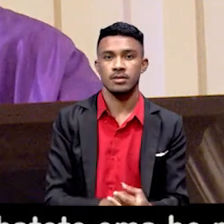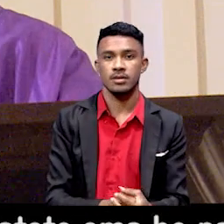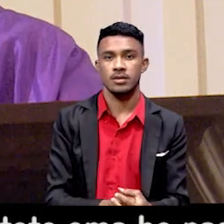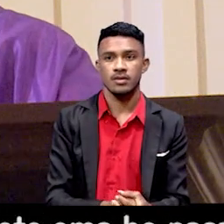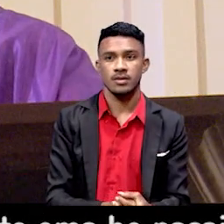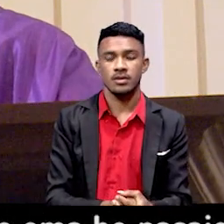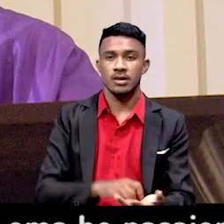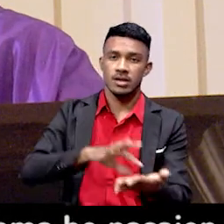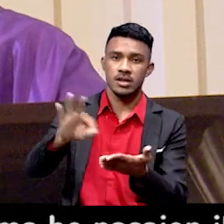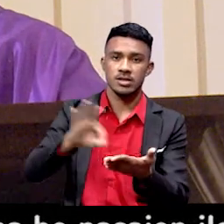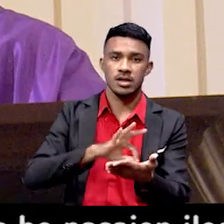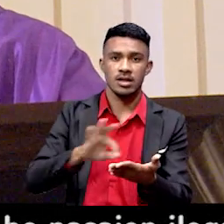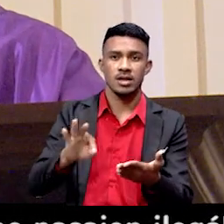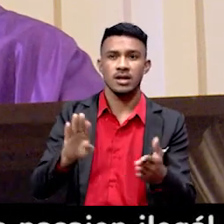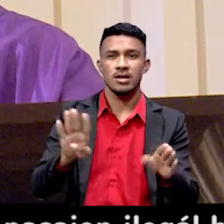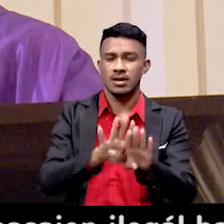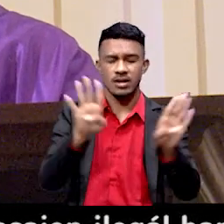pista, né, la na Roman.